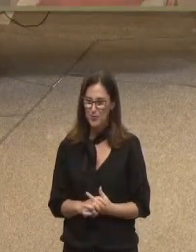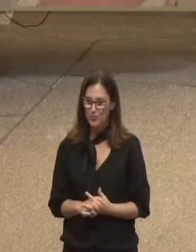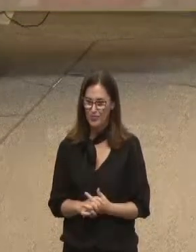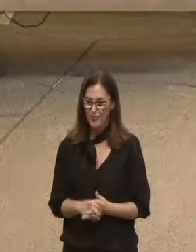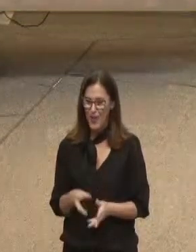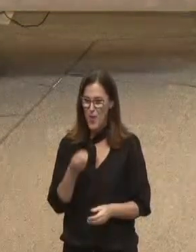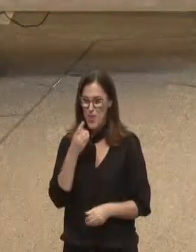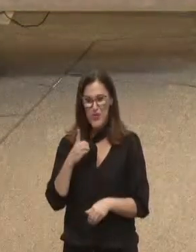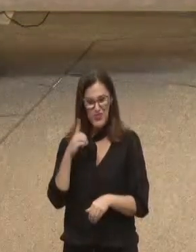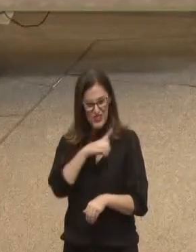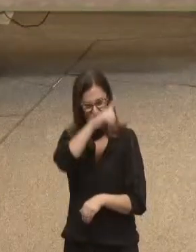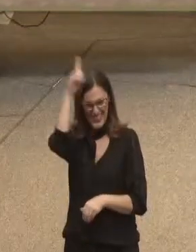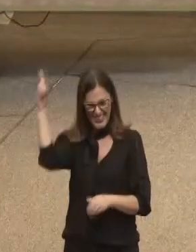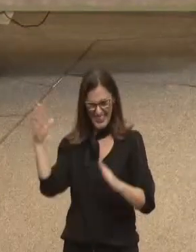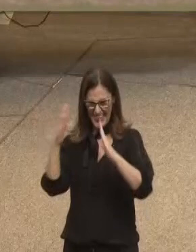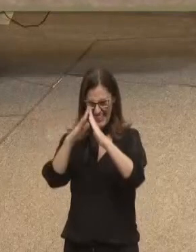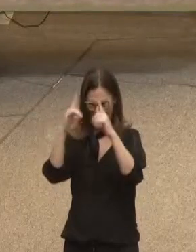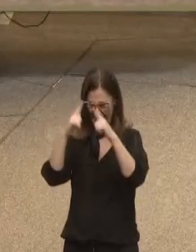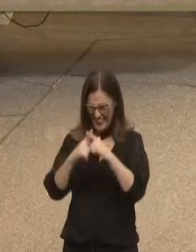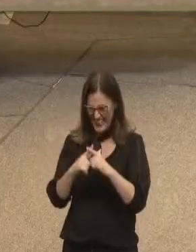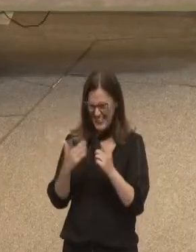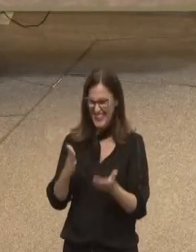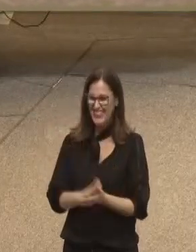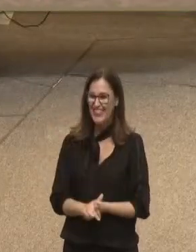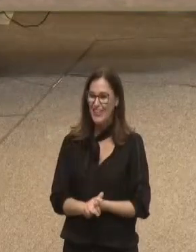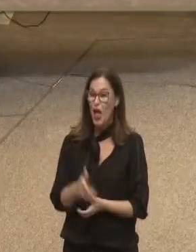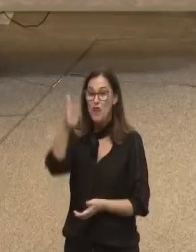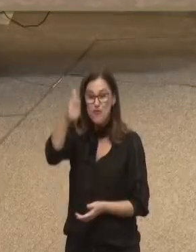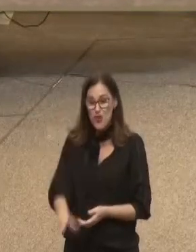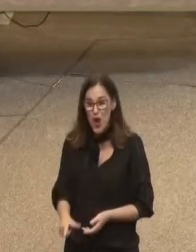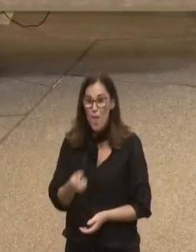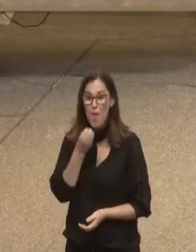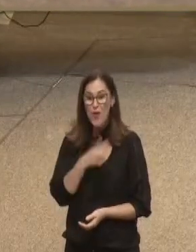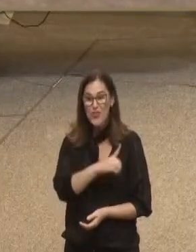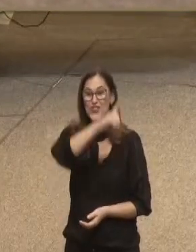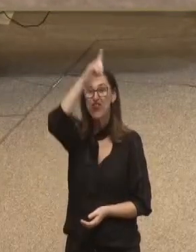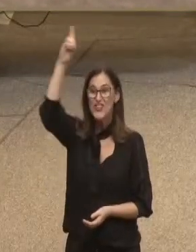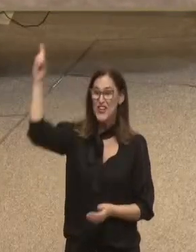Bom dia, igreja. De novo, bom dia, igreja.